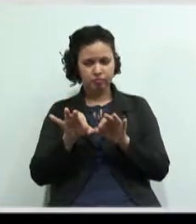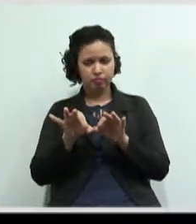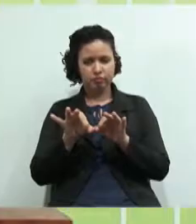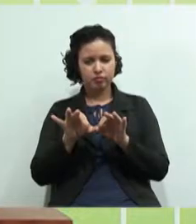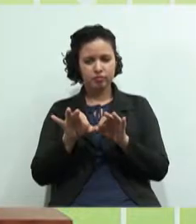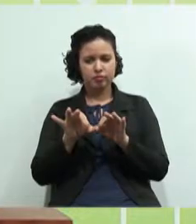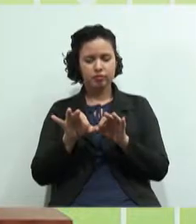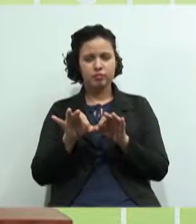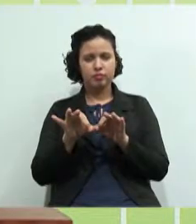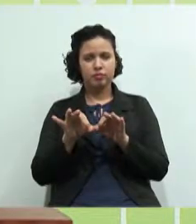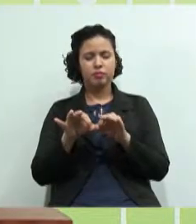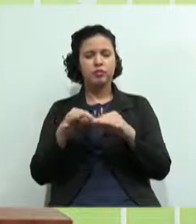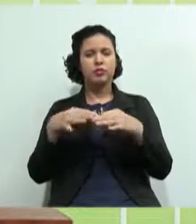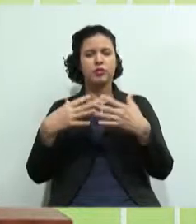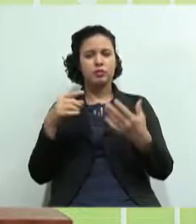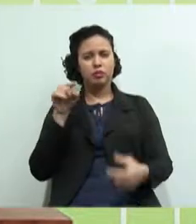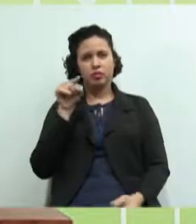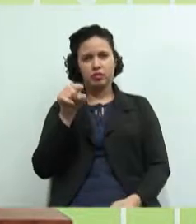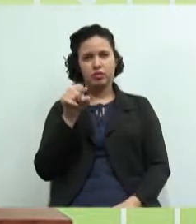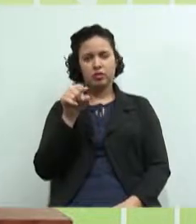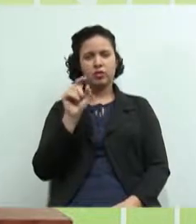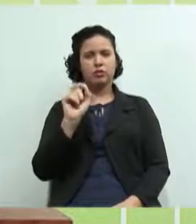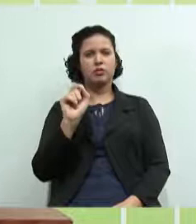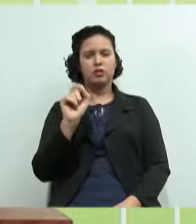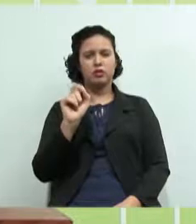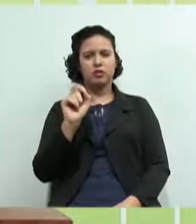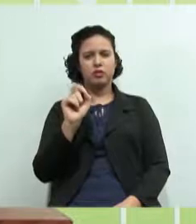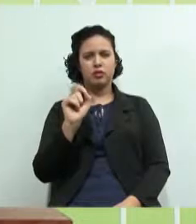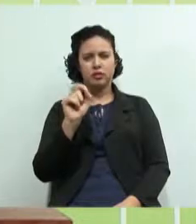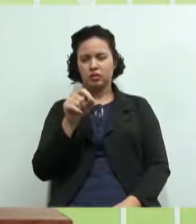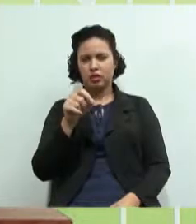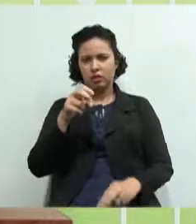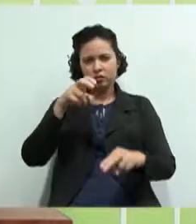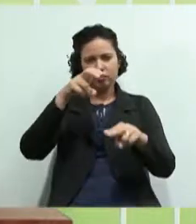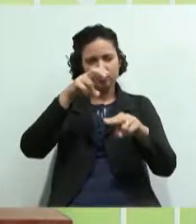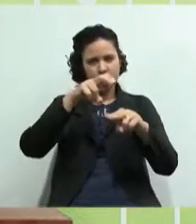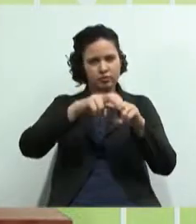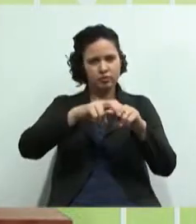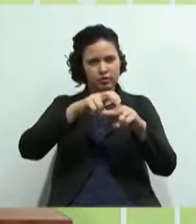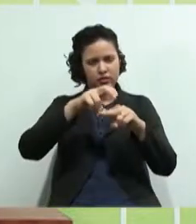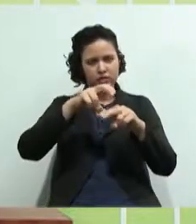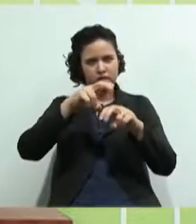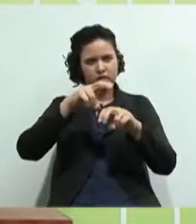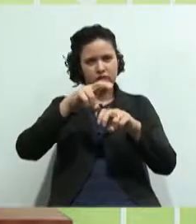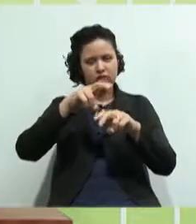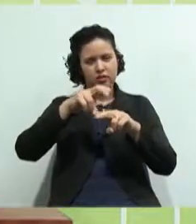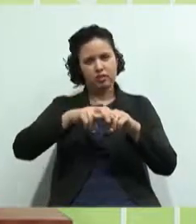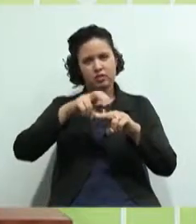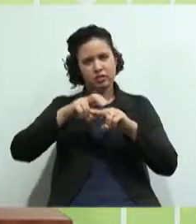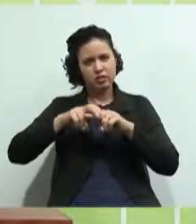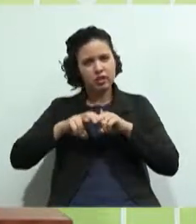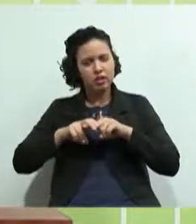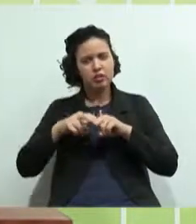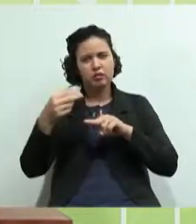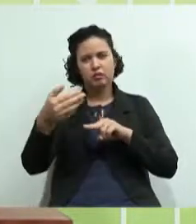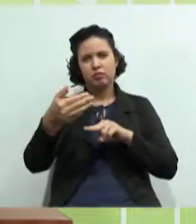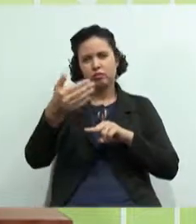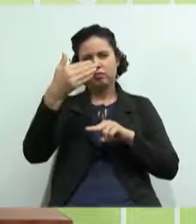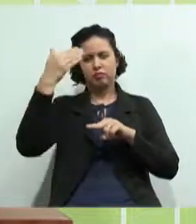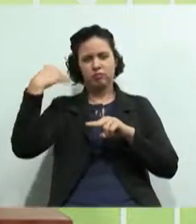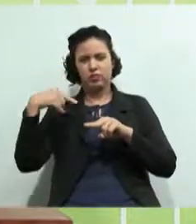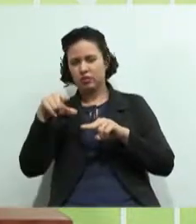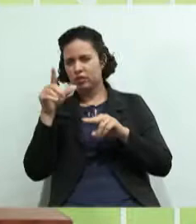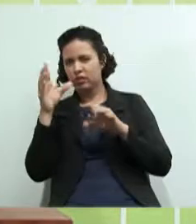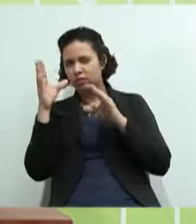para mim. Eu quero te fazer uma pergunta, você que está lá na terceira fileira ali da direita, né? Aquela terceira fileira, você estava dormindo, né?